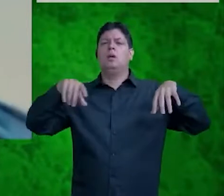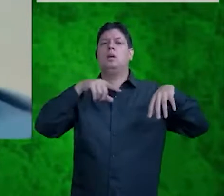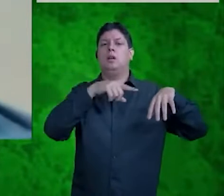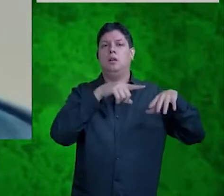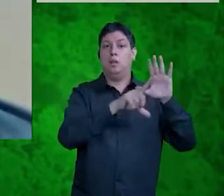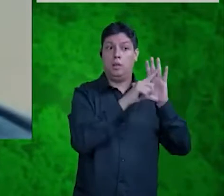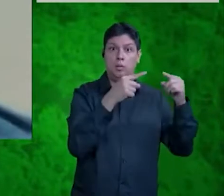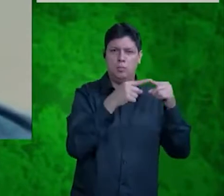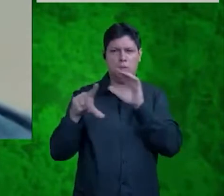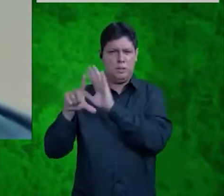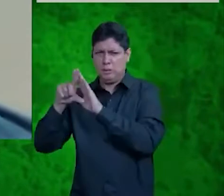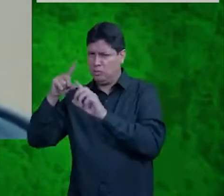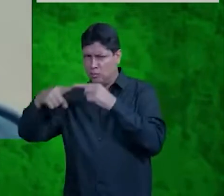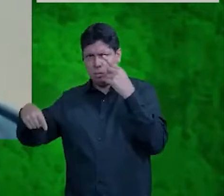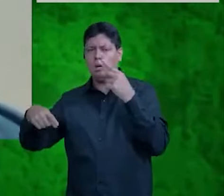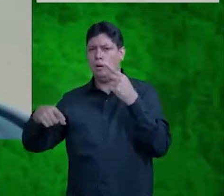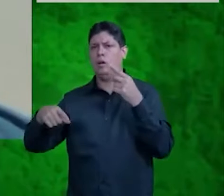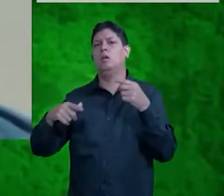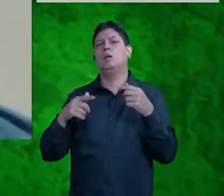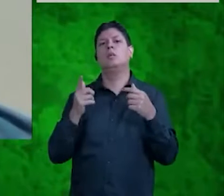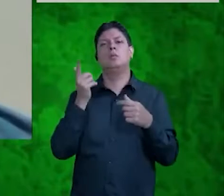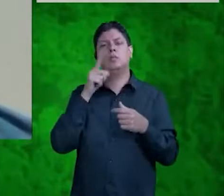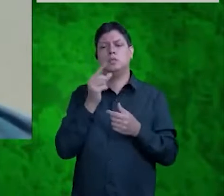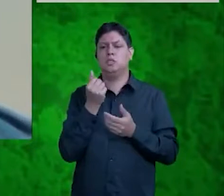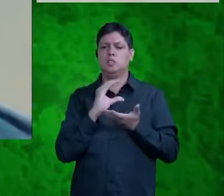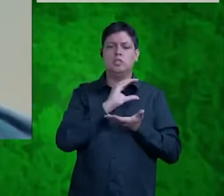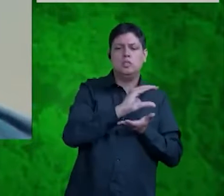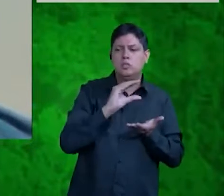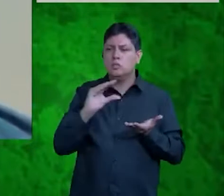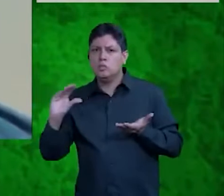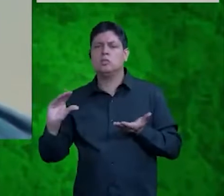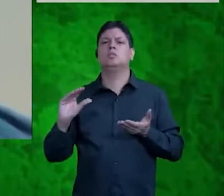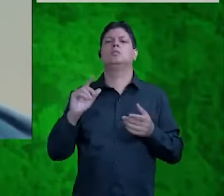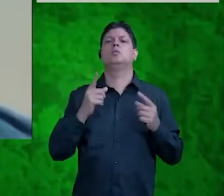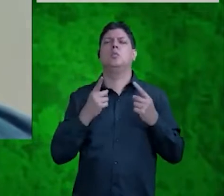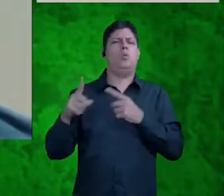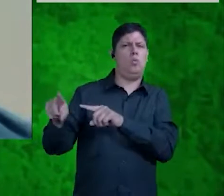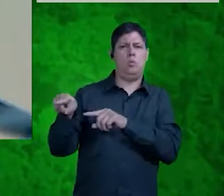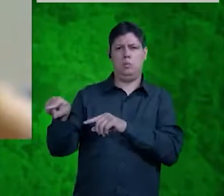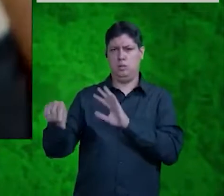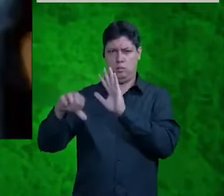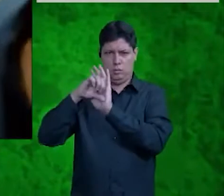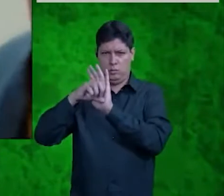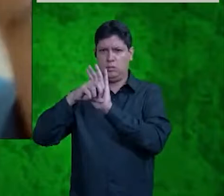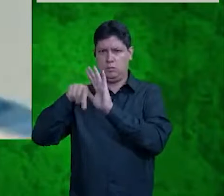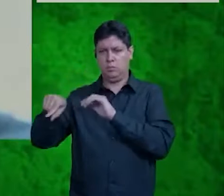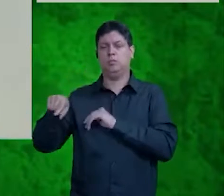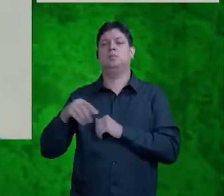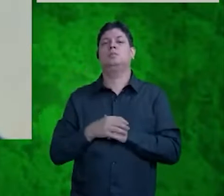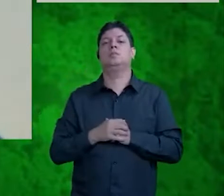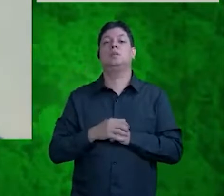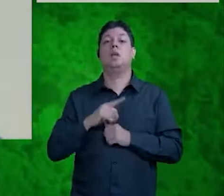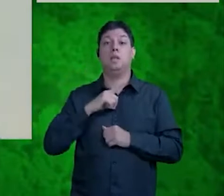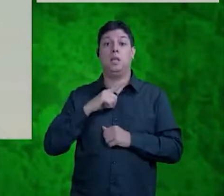investimento adequado no combate a essas ações criminosas. Nós temos no Mato Grosso do Sul, e ele vai para a área do Mato